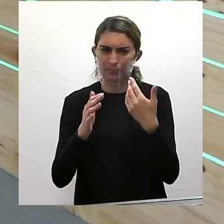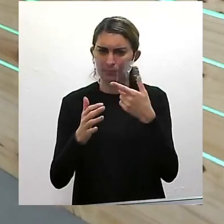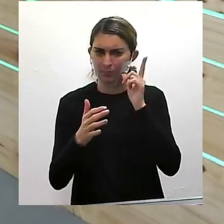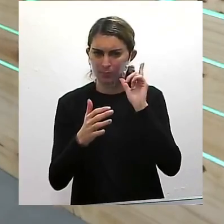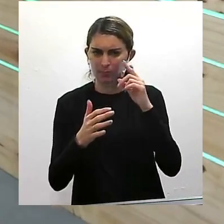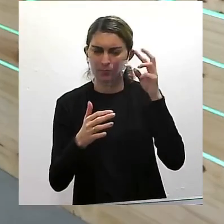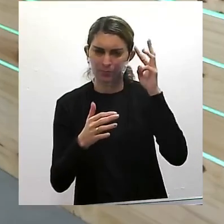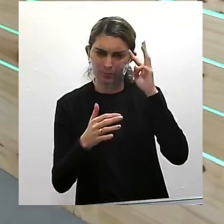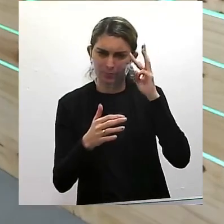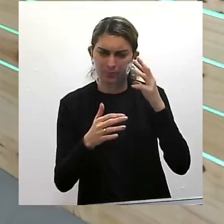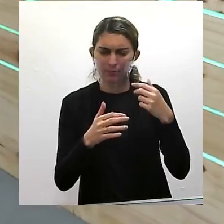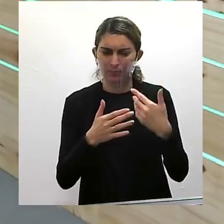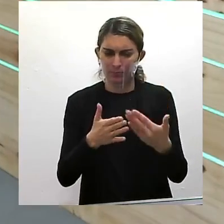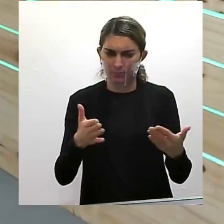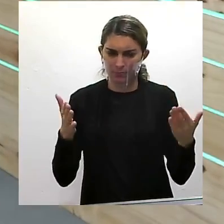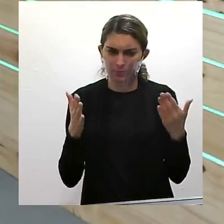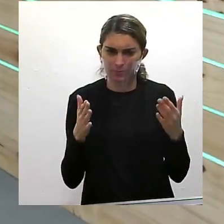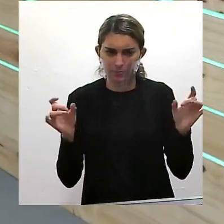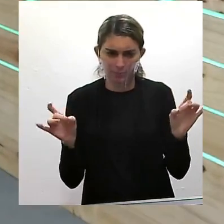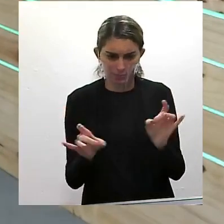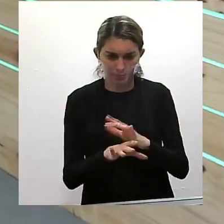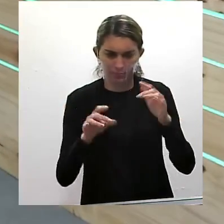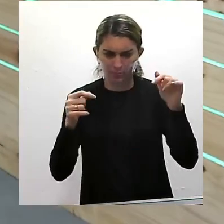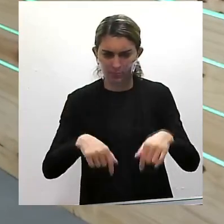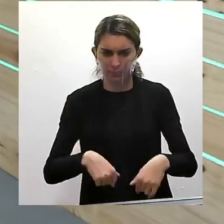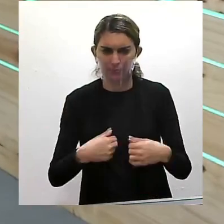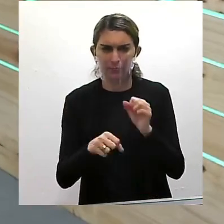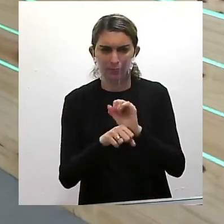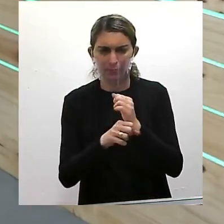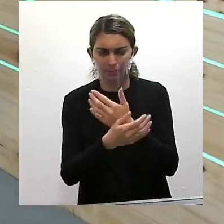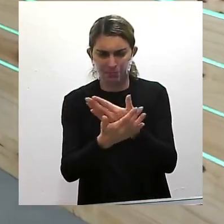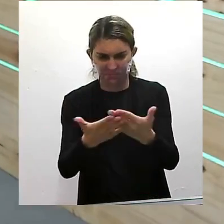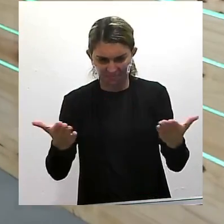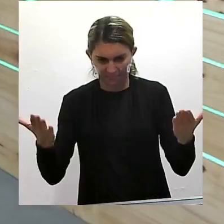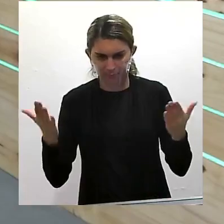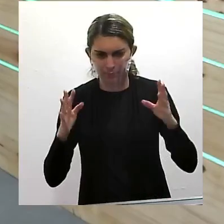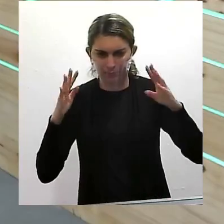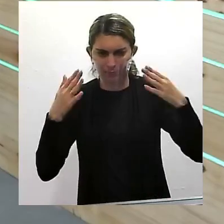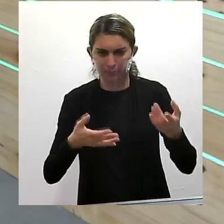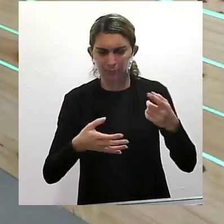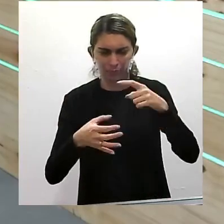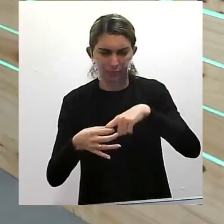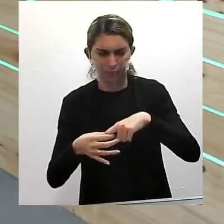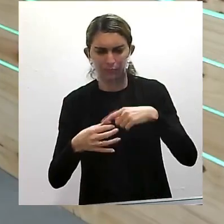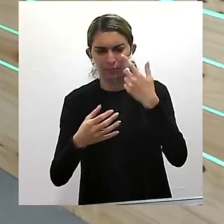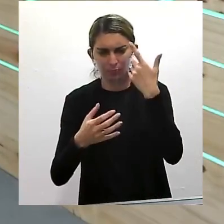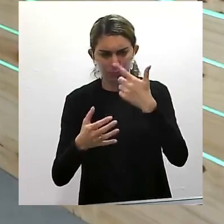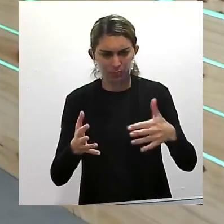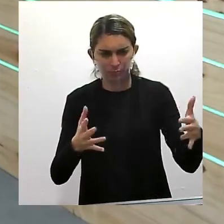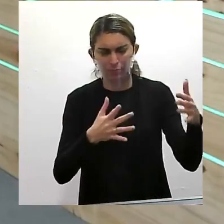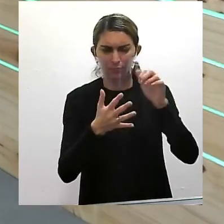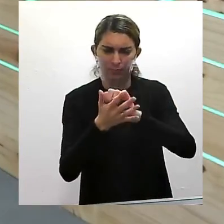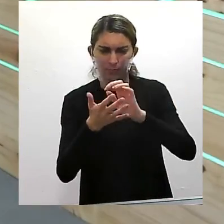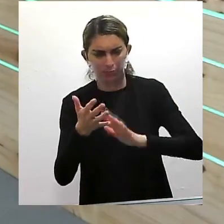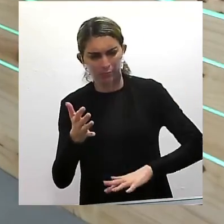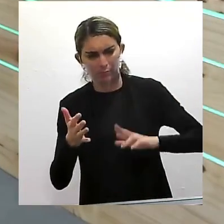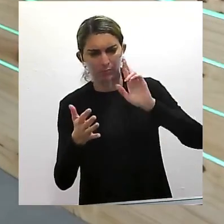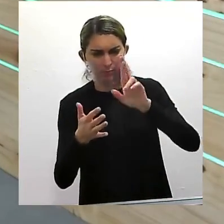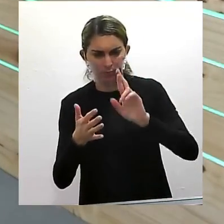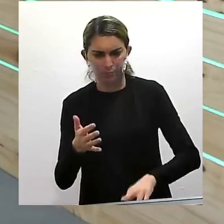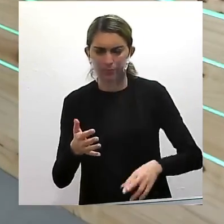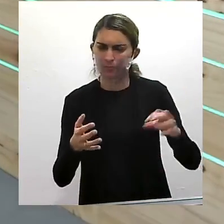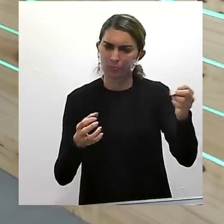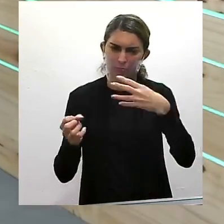nossa terça-feira, tá? Com isso eu vou encerrando por aqui. Espero que vocês voltem para rever os exercícios, façam, arrumem